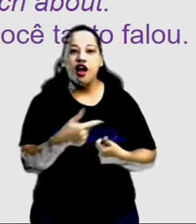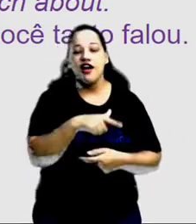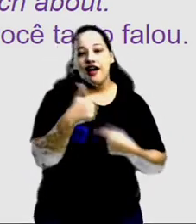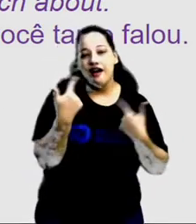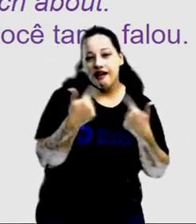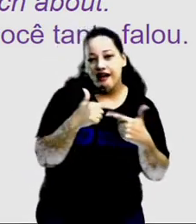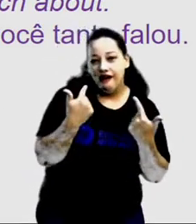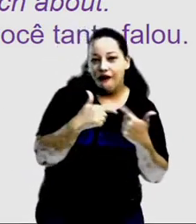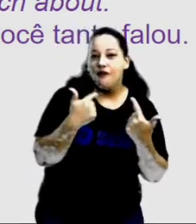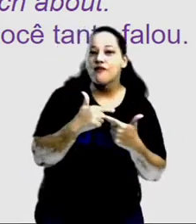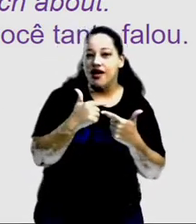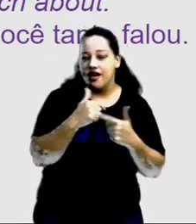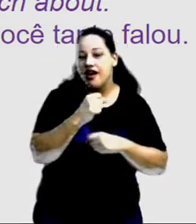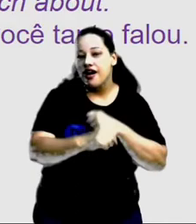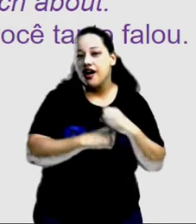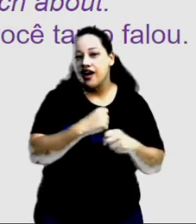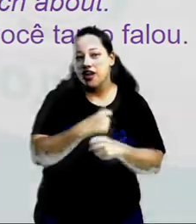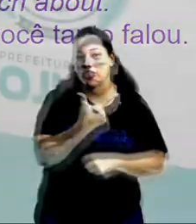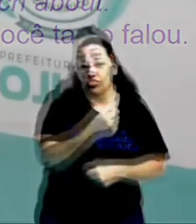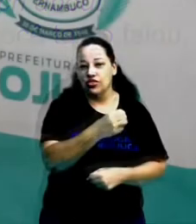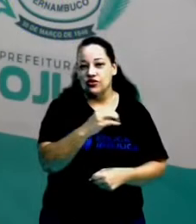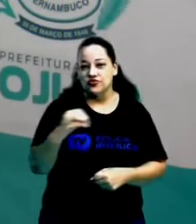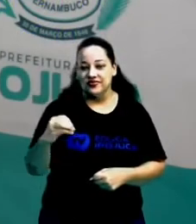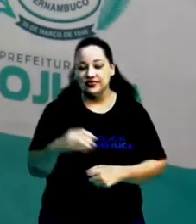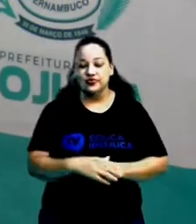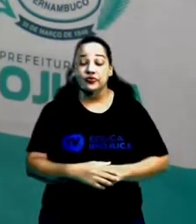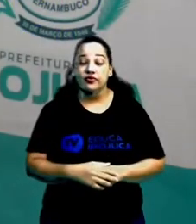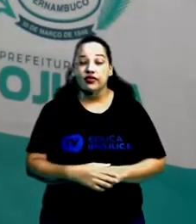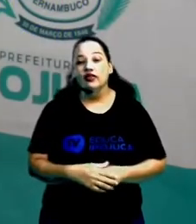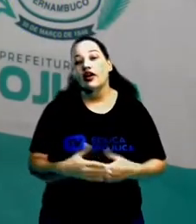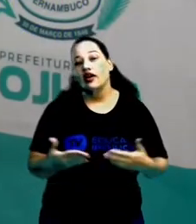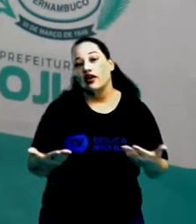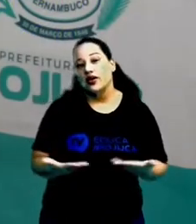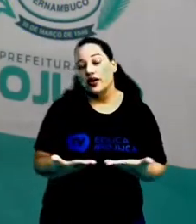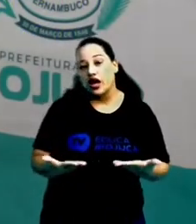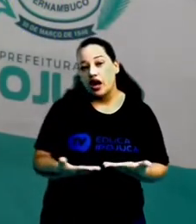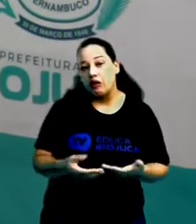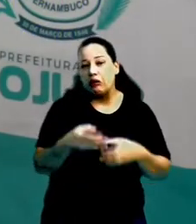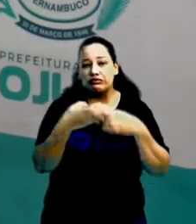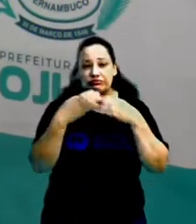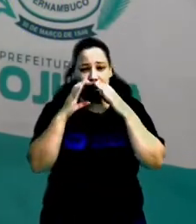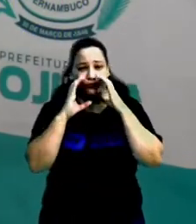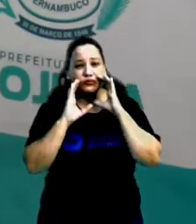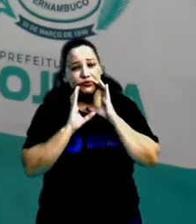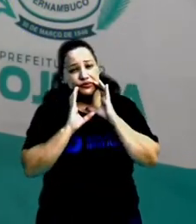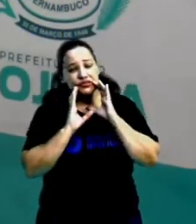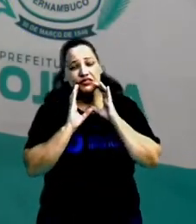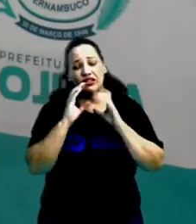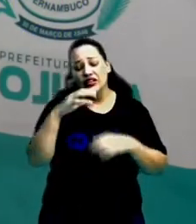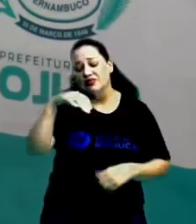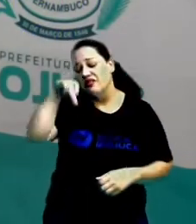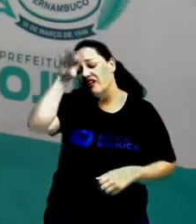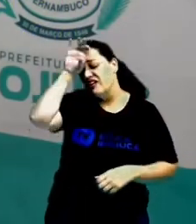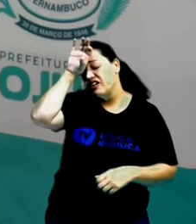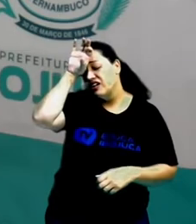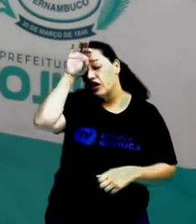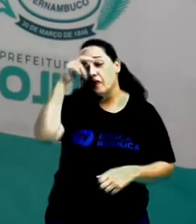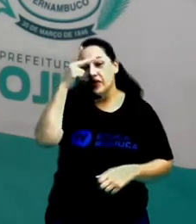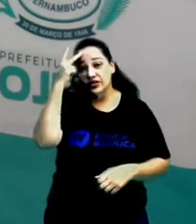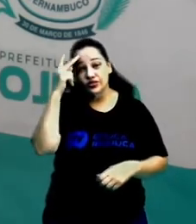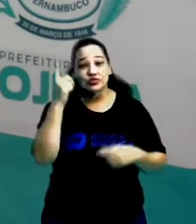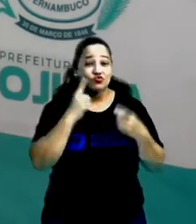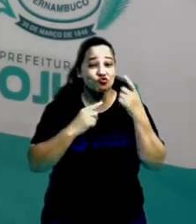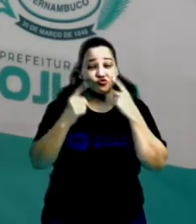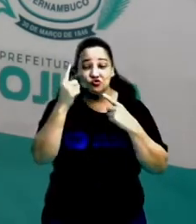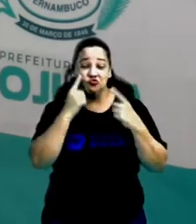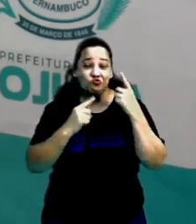Drama. Drama são aqueles filmes que geralmente vão apelar para que você chore, né?